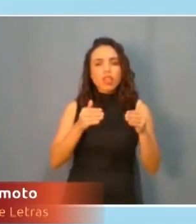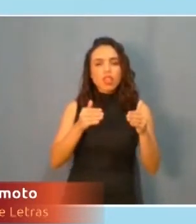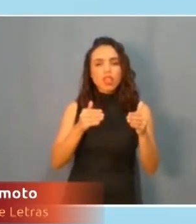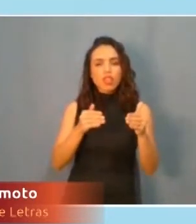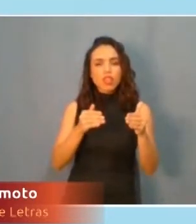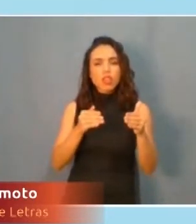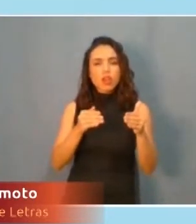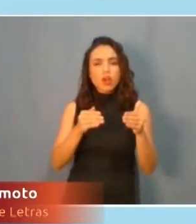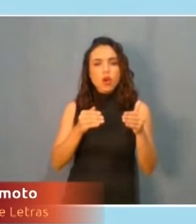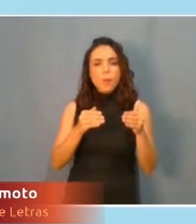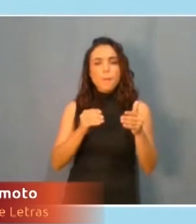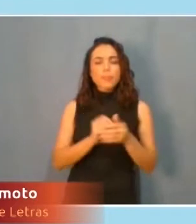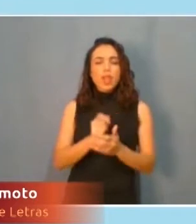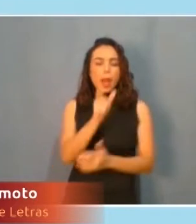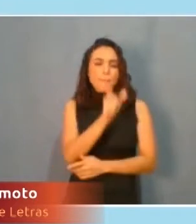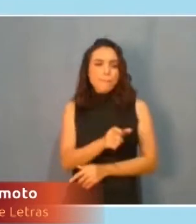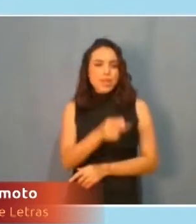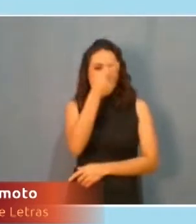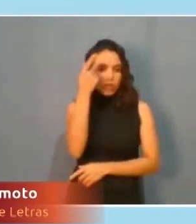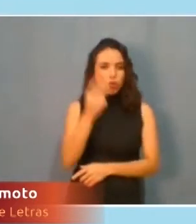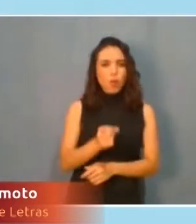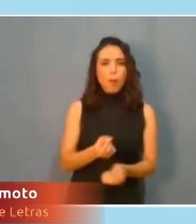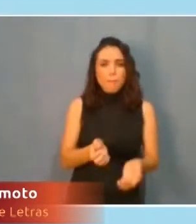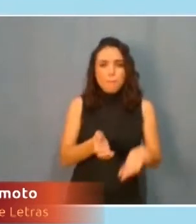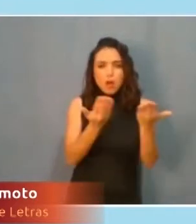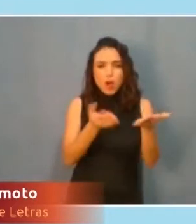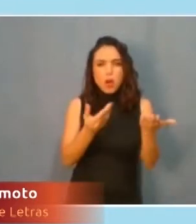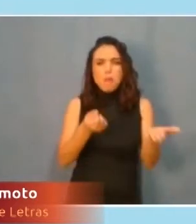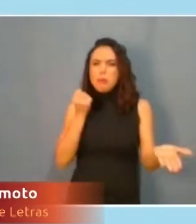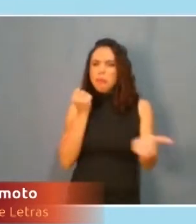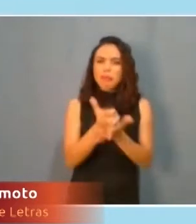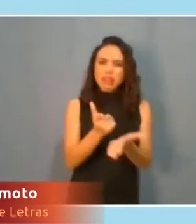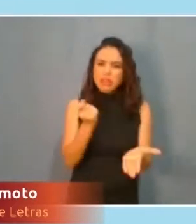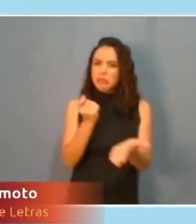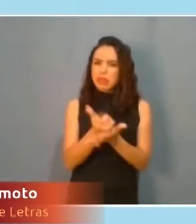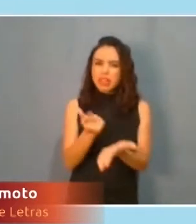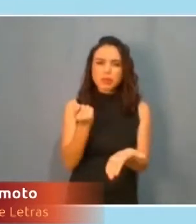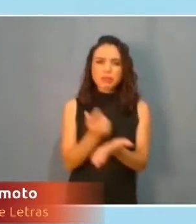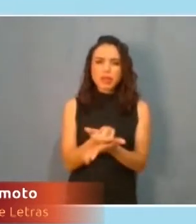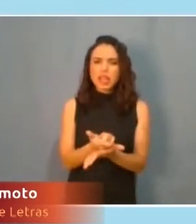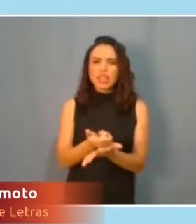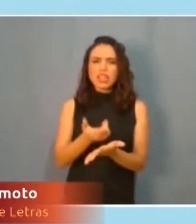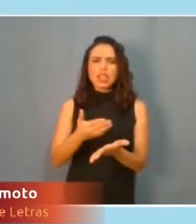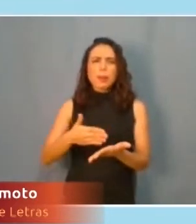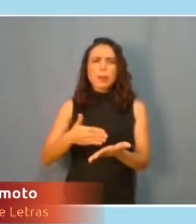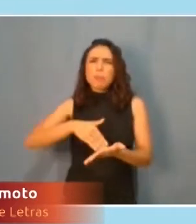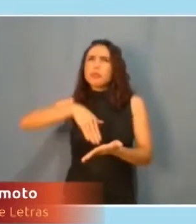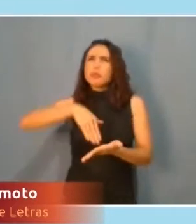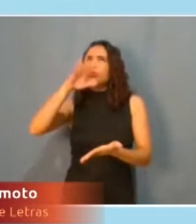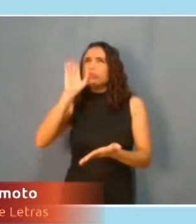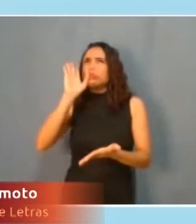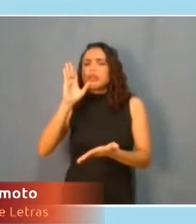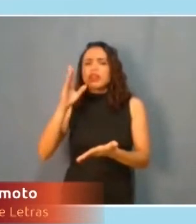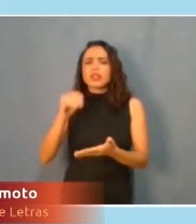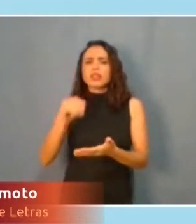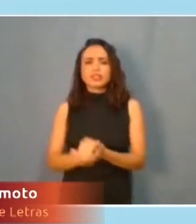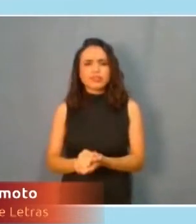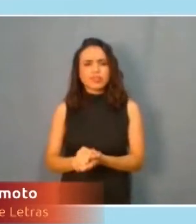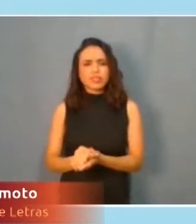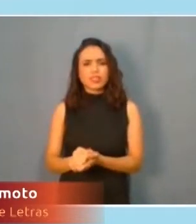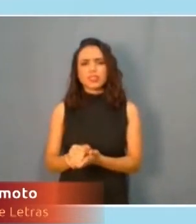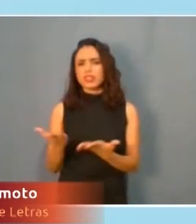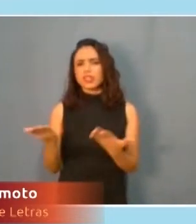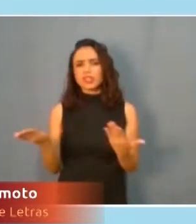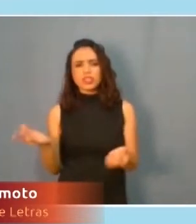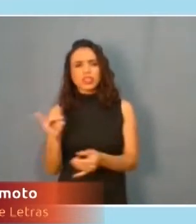paga proporcionalmente muito mais imposto do que o rico, porque o sistema tributário no Brasil é extremamente regressivo. Então, é